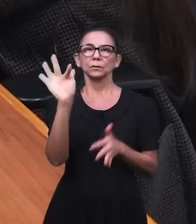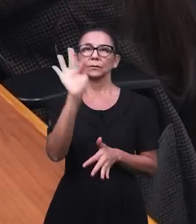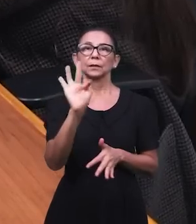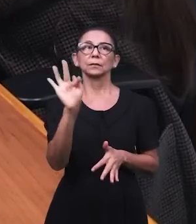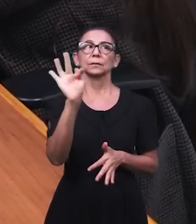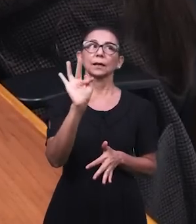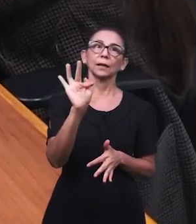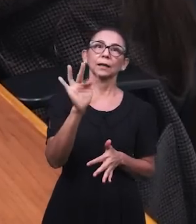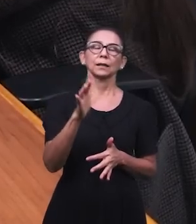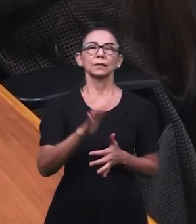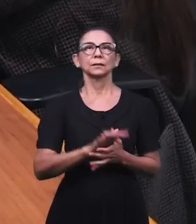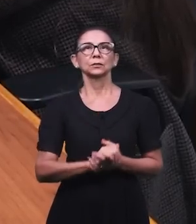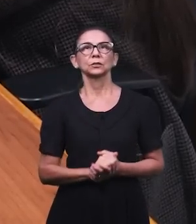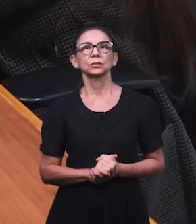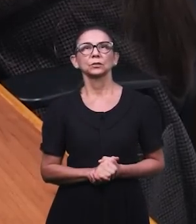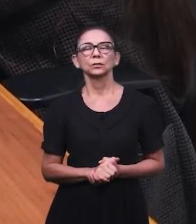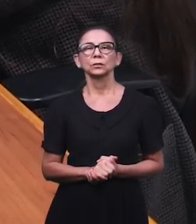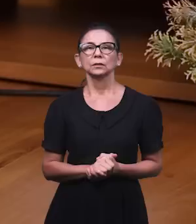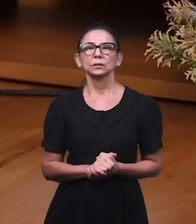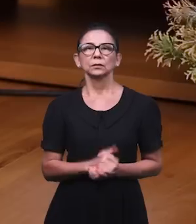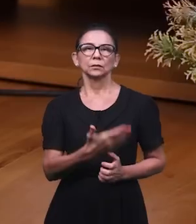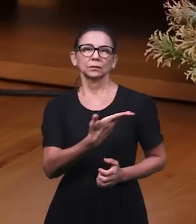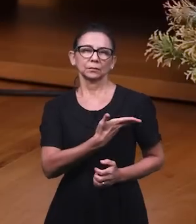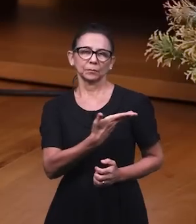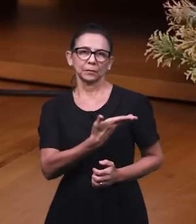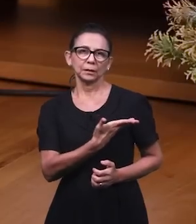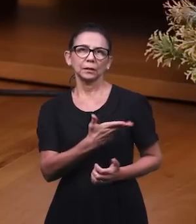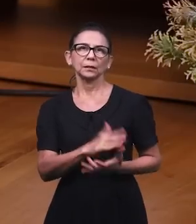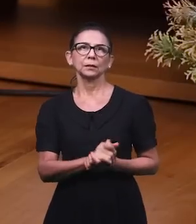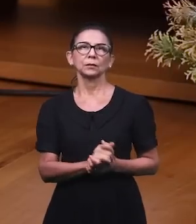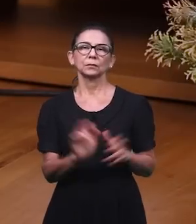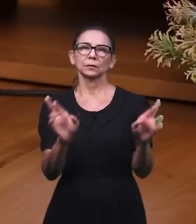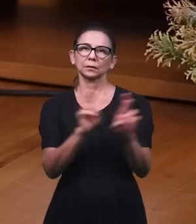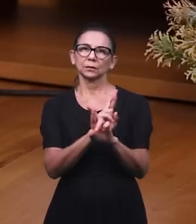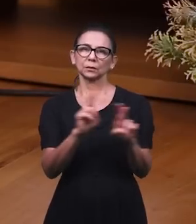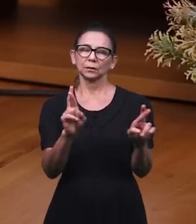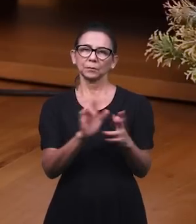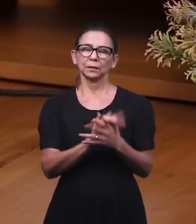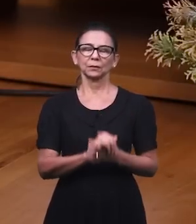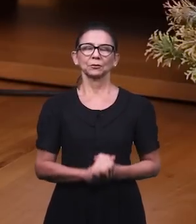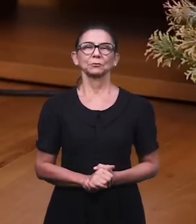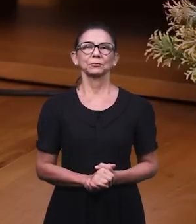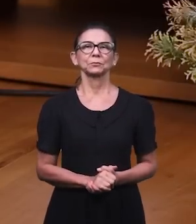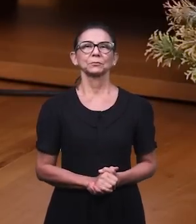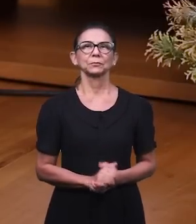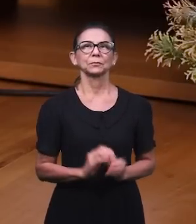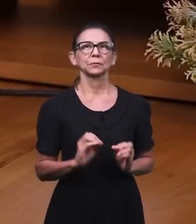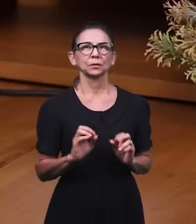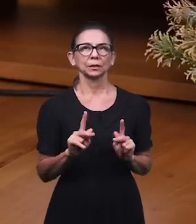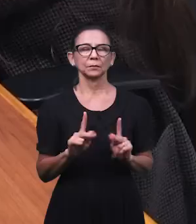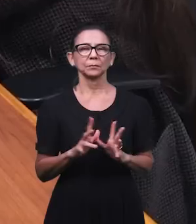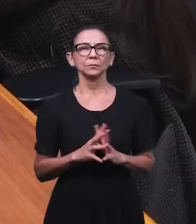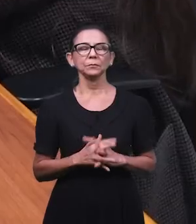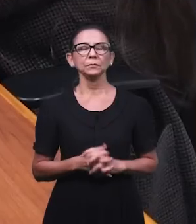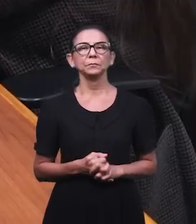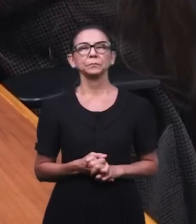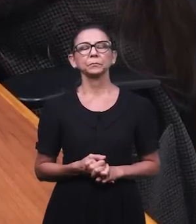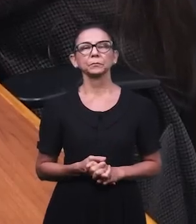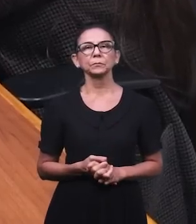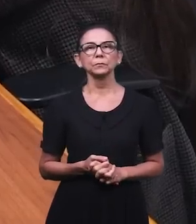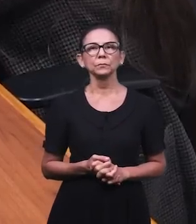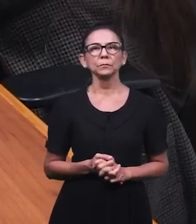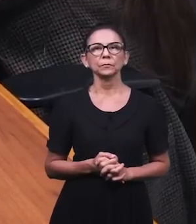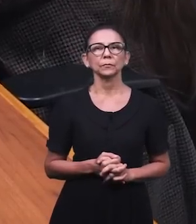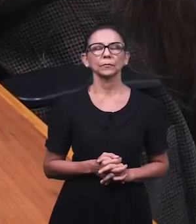Aquele momento de descer, convívio ali com os colegas. Então, você vai me responder dessa forma, tá bom?